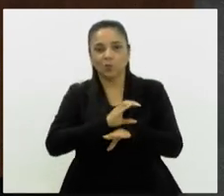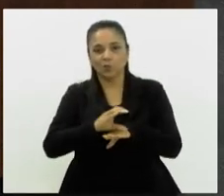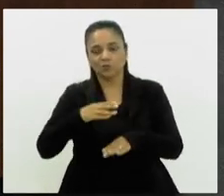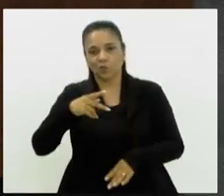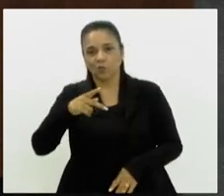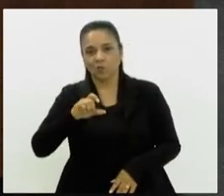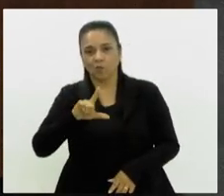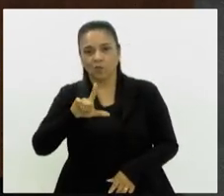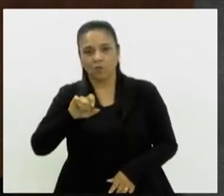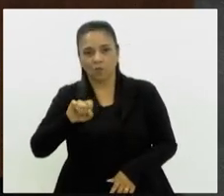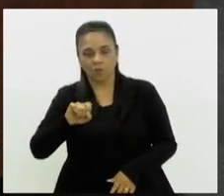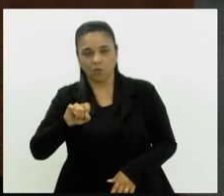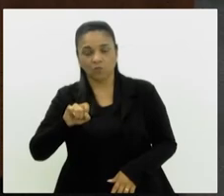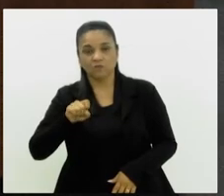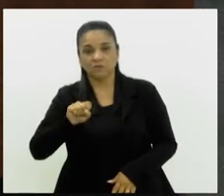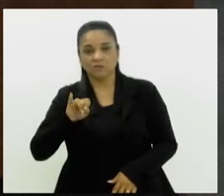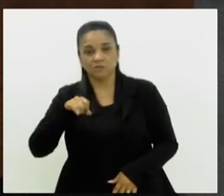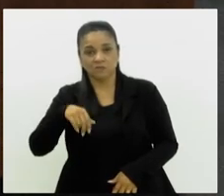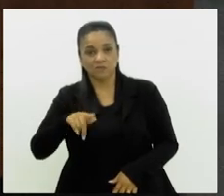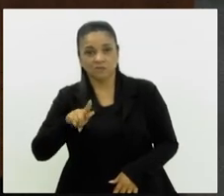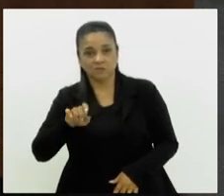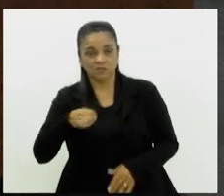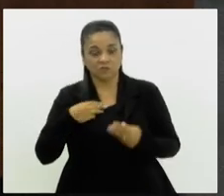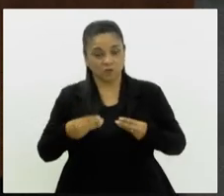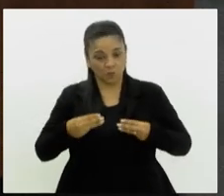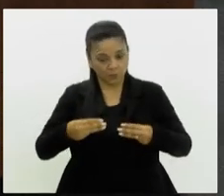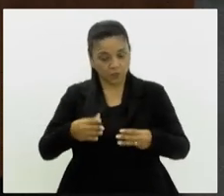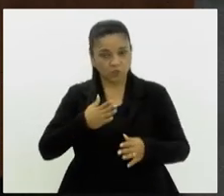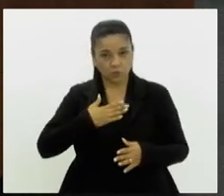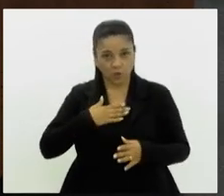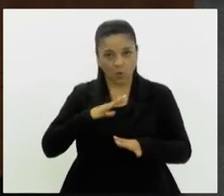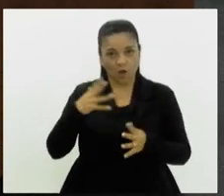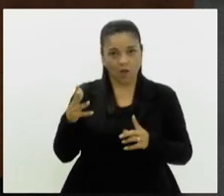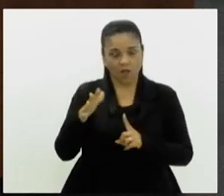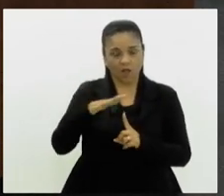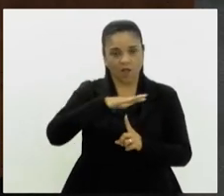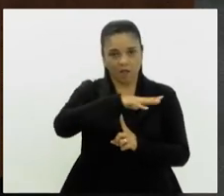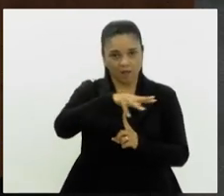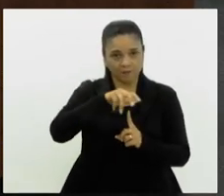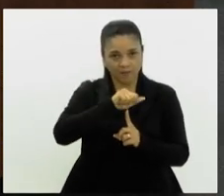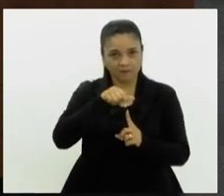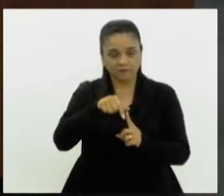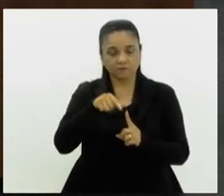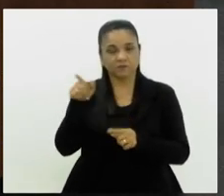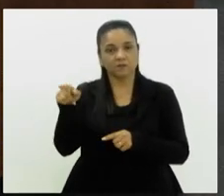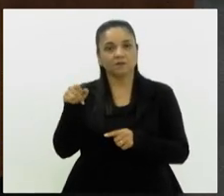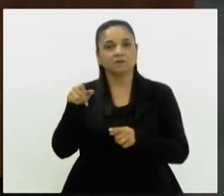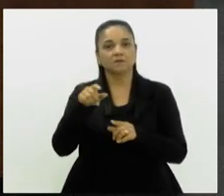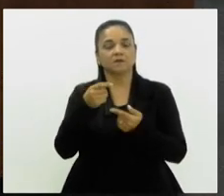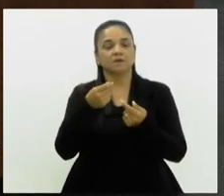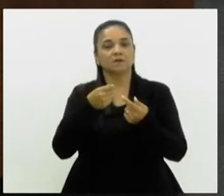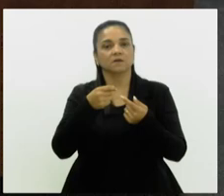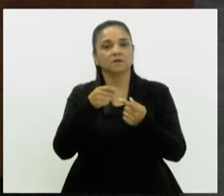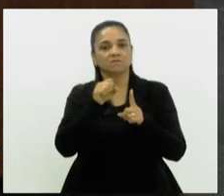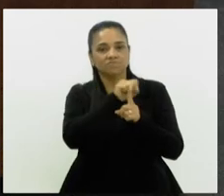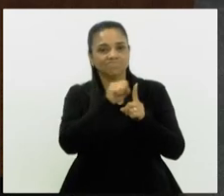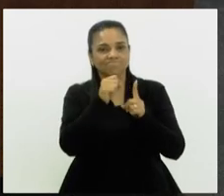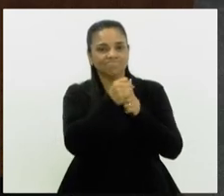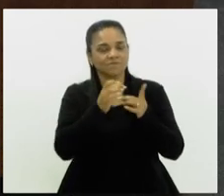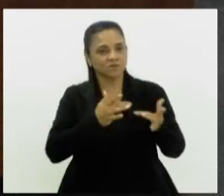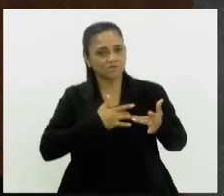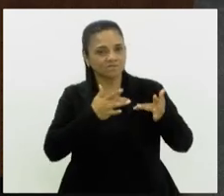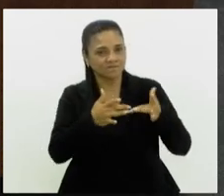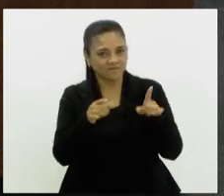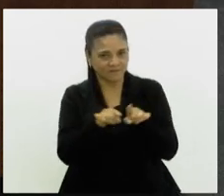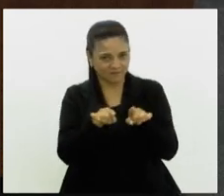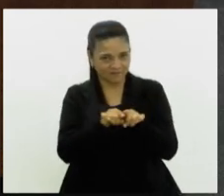junto com o Paul Singer. Eu era do meio ambiente, ele era secretário nacional da Economia Solidária. Então, conheço bem aquele